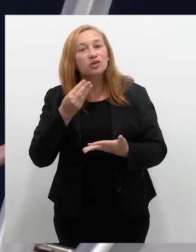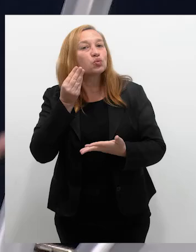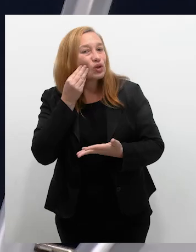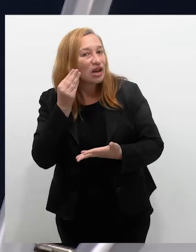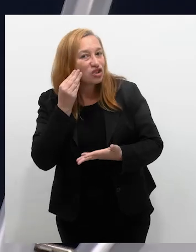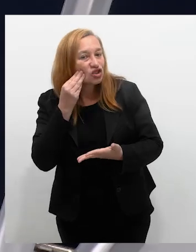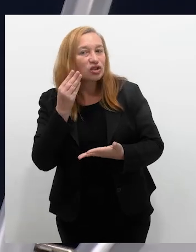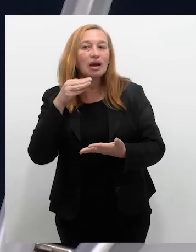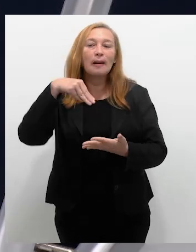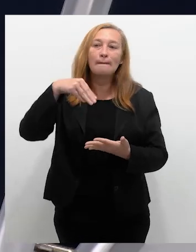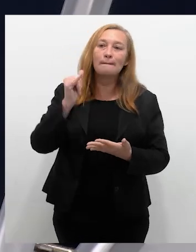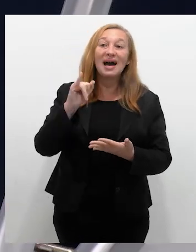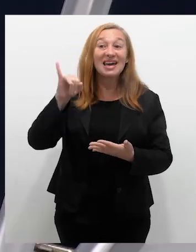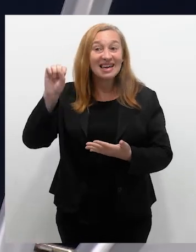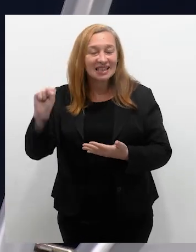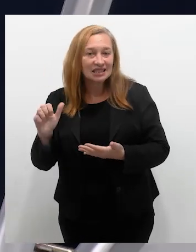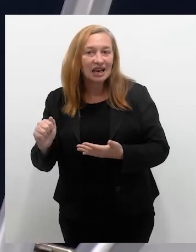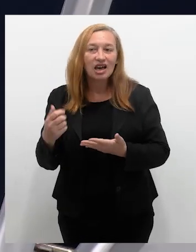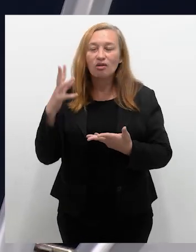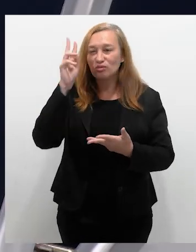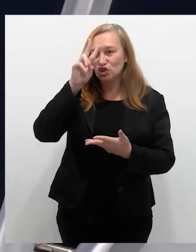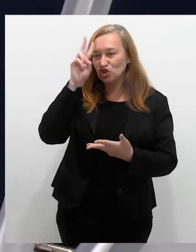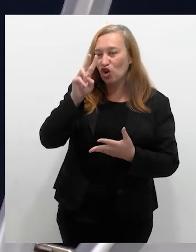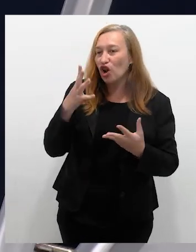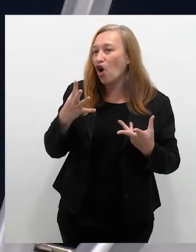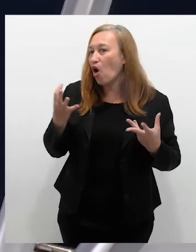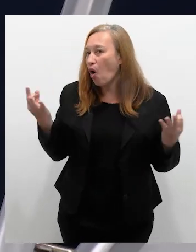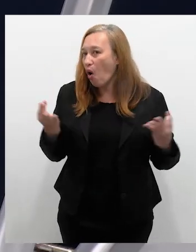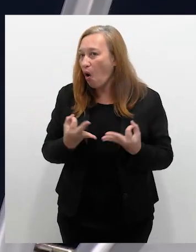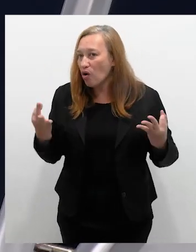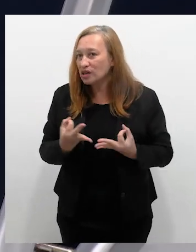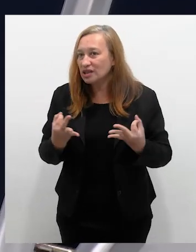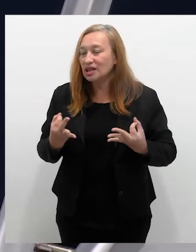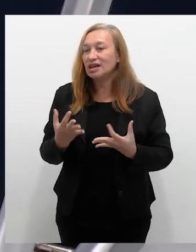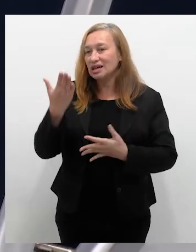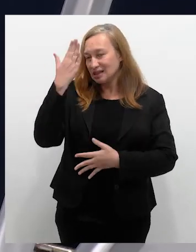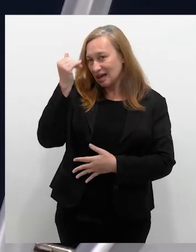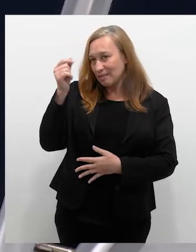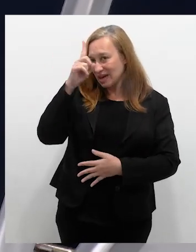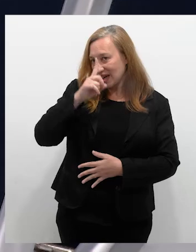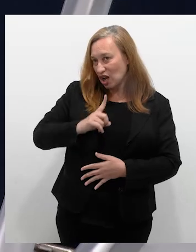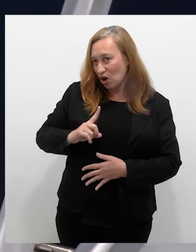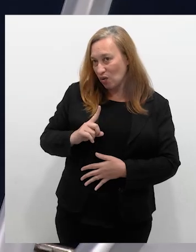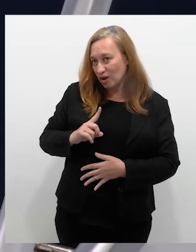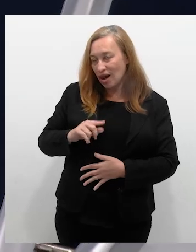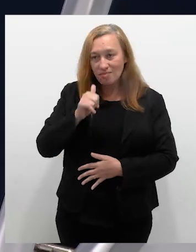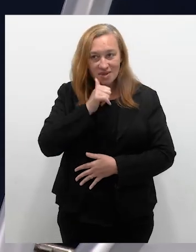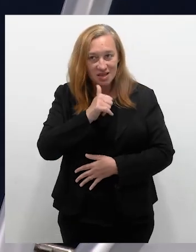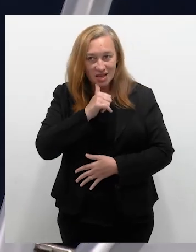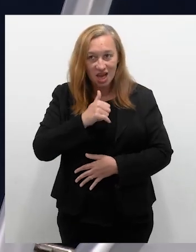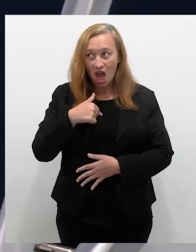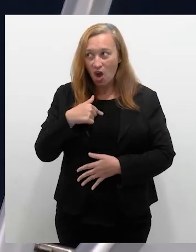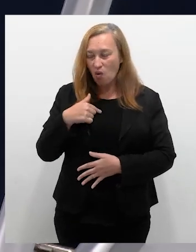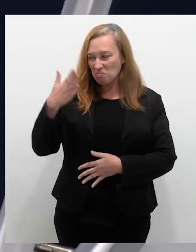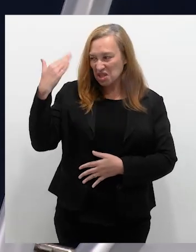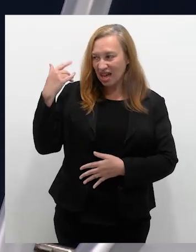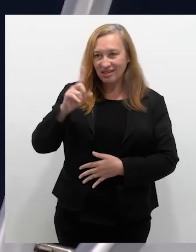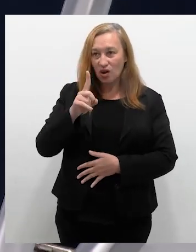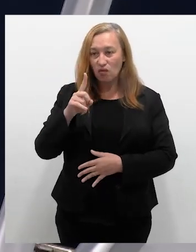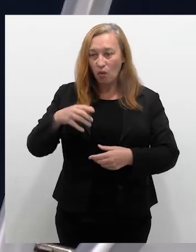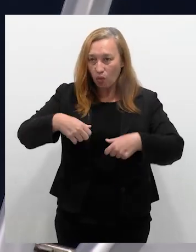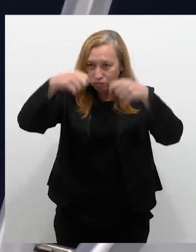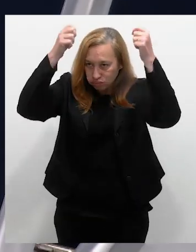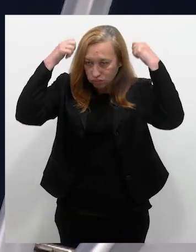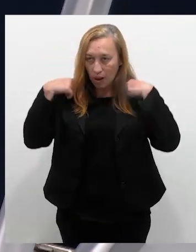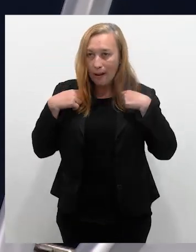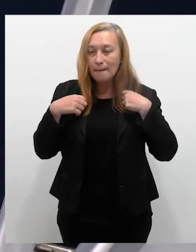o teste para Maísa. Essa é uma história ótima, porque eu fiquei sabendo que a personagem era loira, comprei uma peruca, falei, não vou pintar o cabelo, e fui fazer o